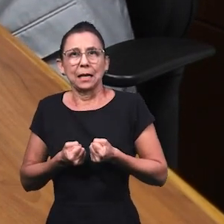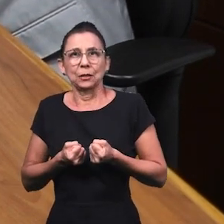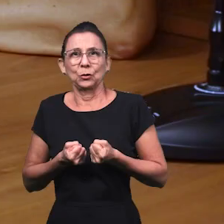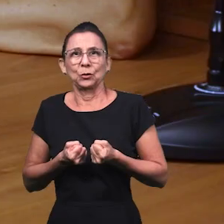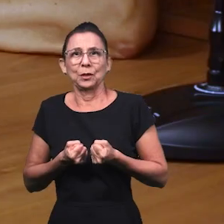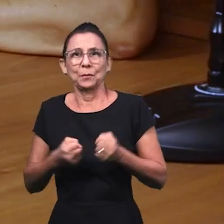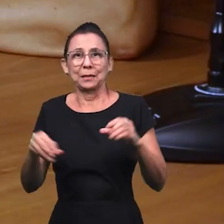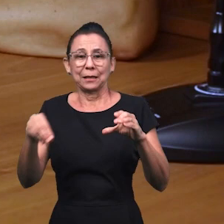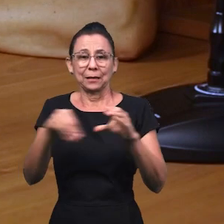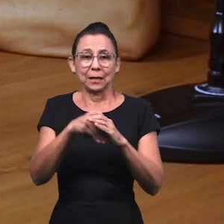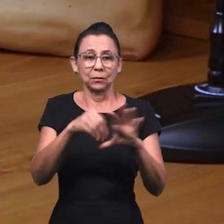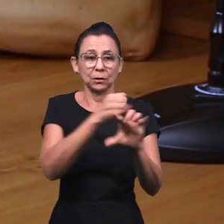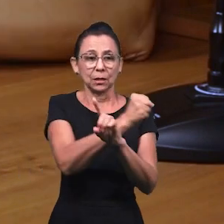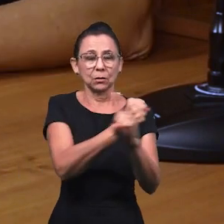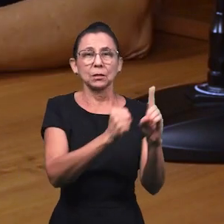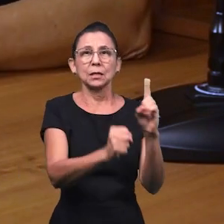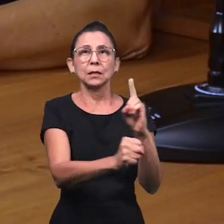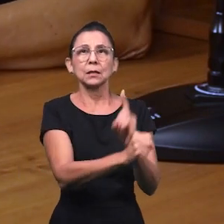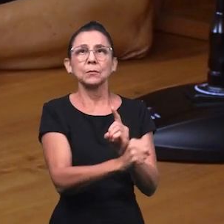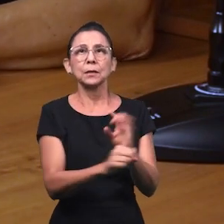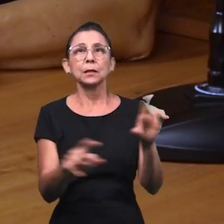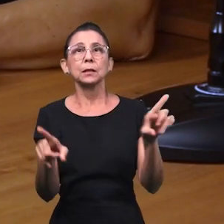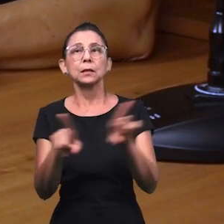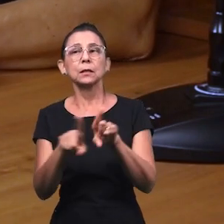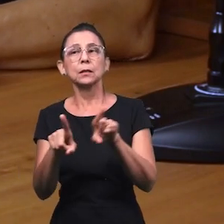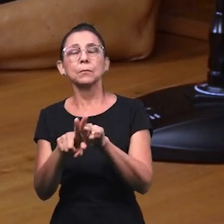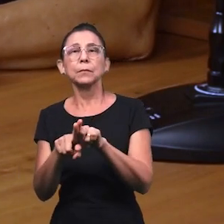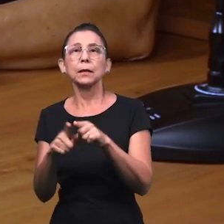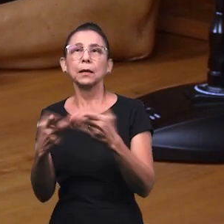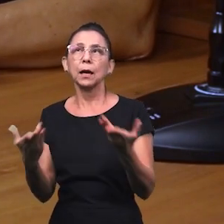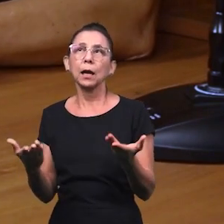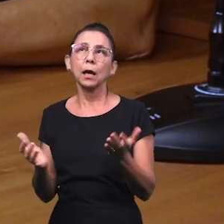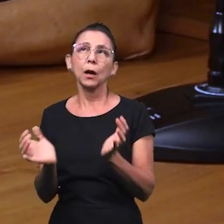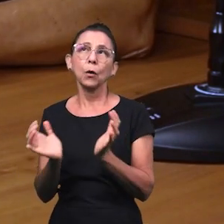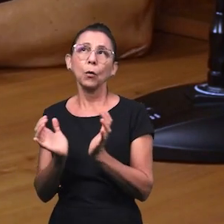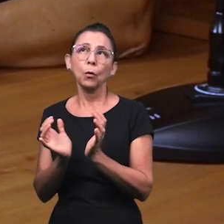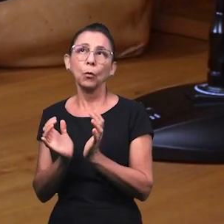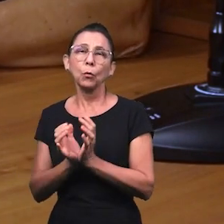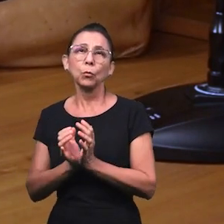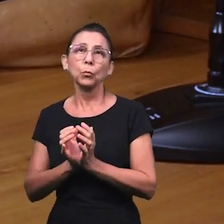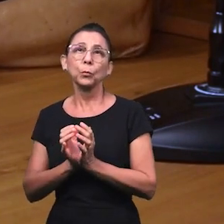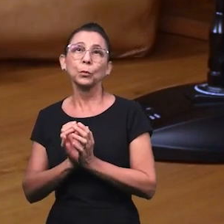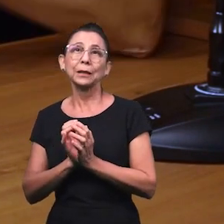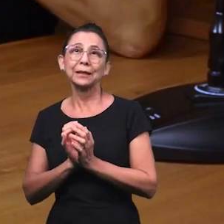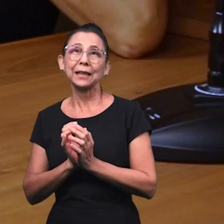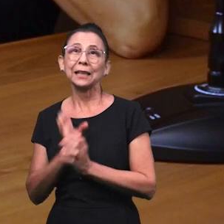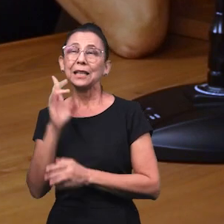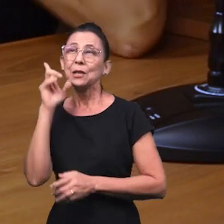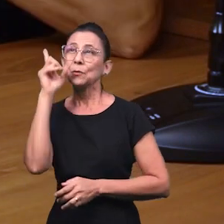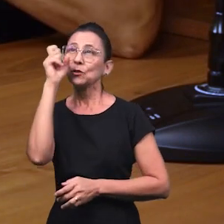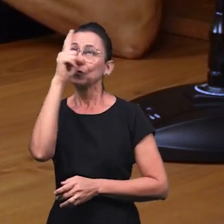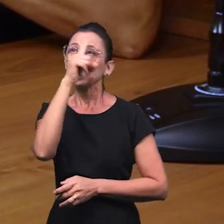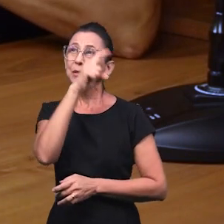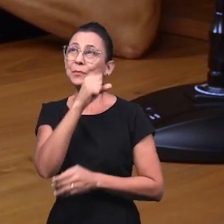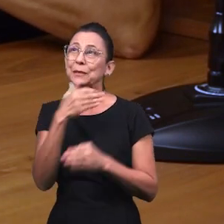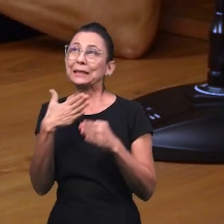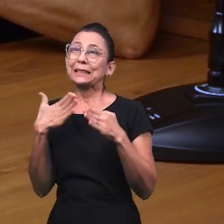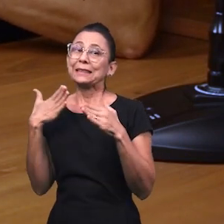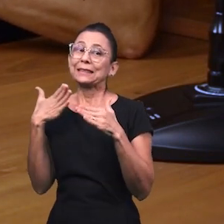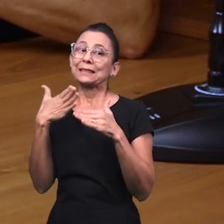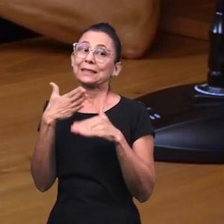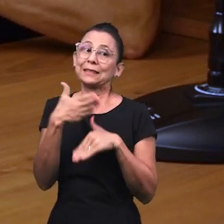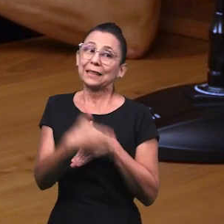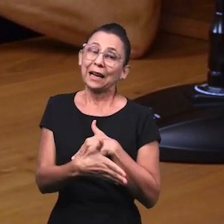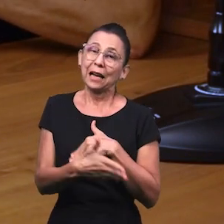da sociedade. E também é um público que tem algumas dificuldades para entrar na